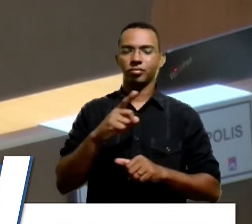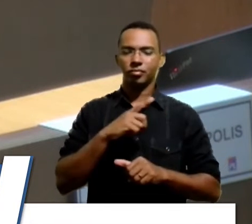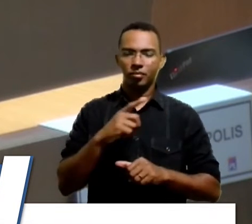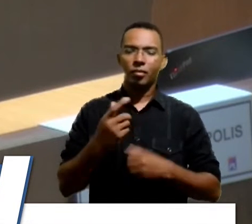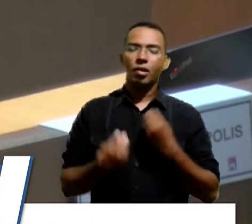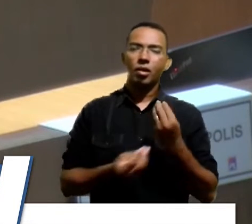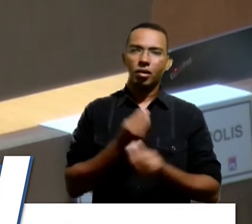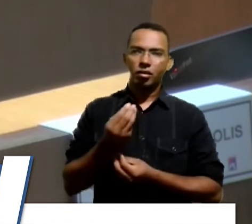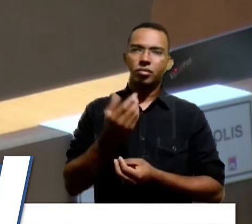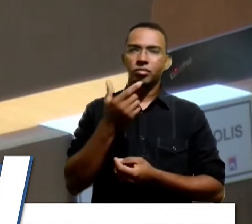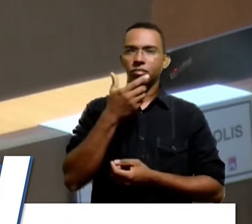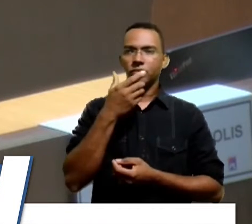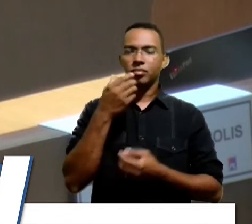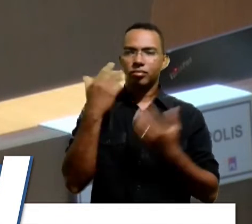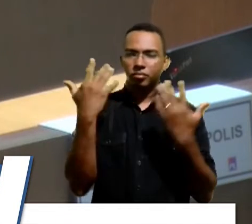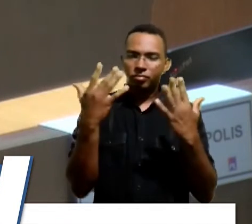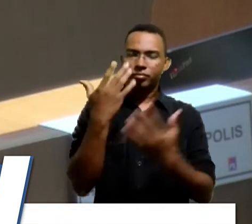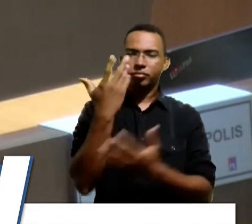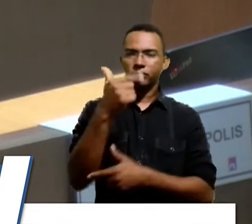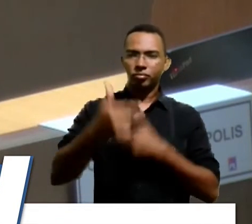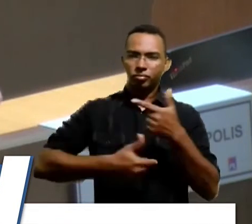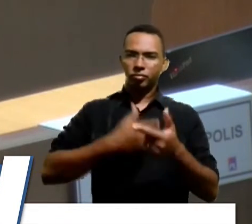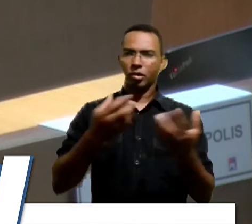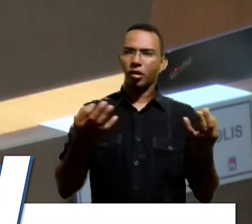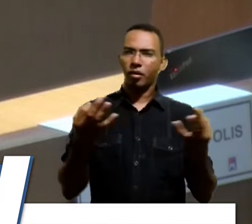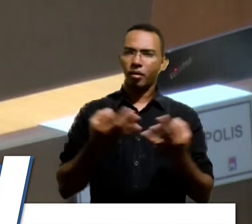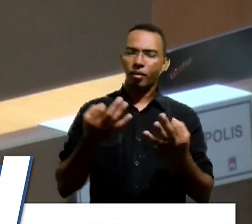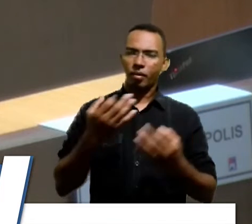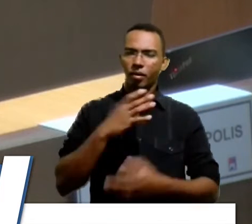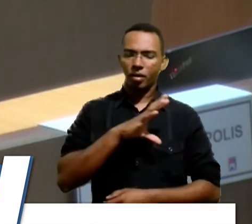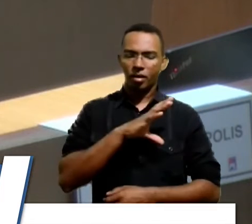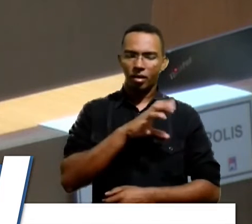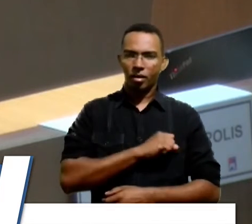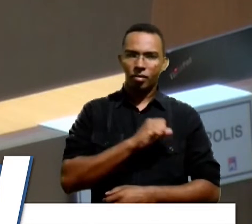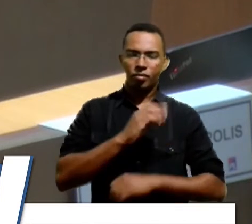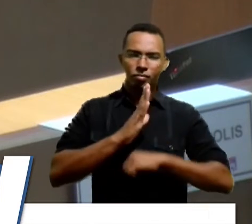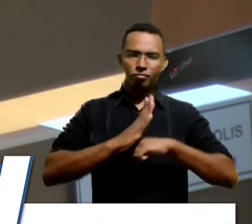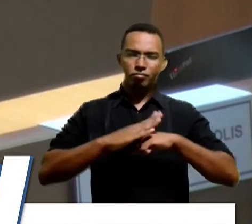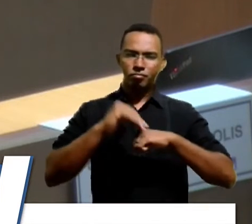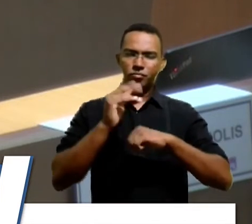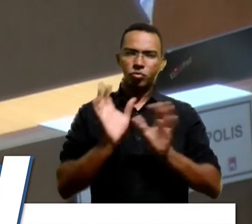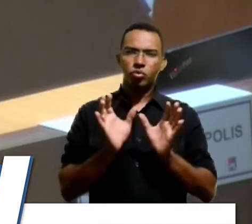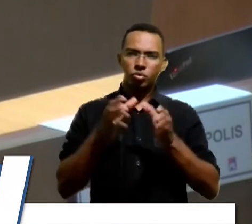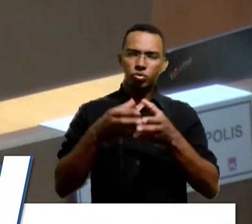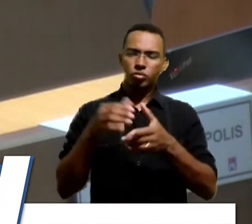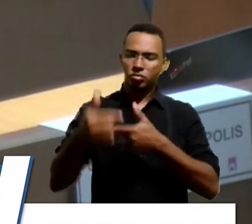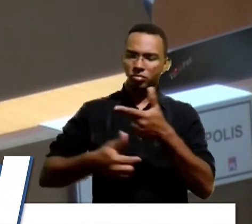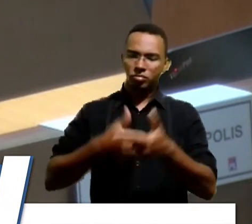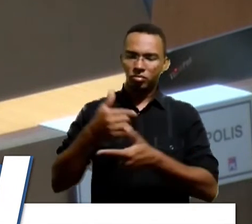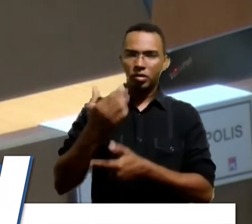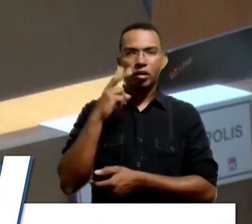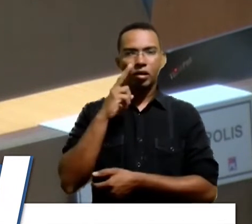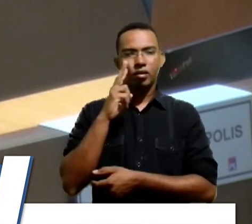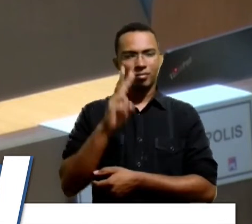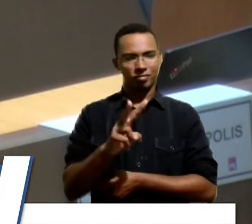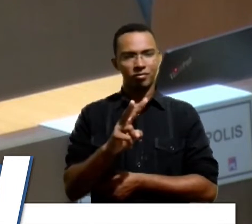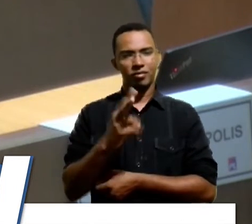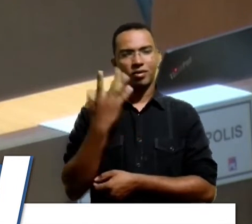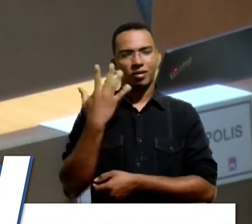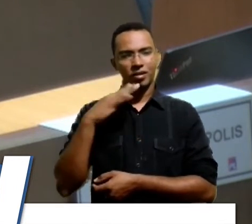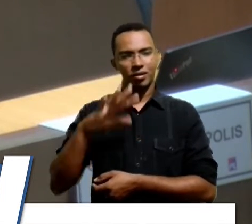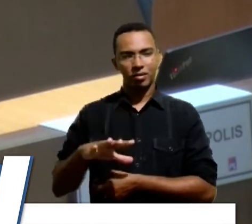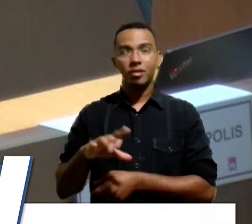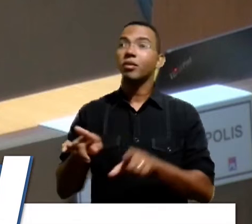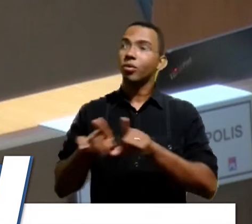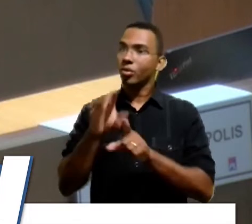você faz, muito bem feito, com amor, com carinho, com todos... sua equipe de trabalho, que a gente vê as crianças, até os adultos